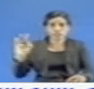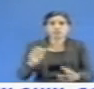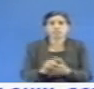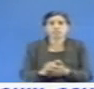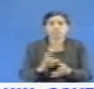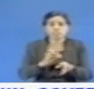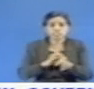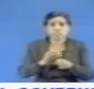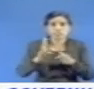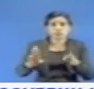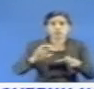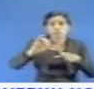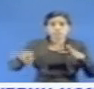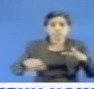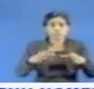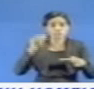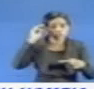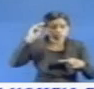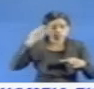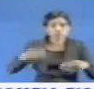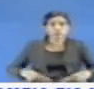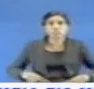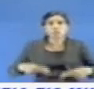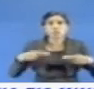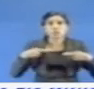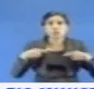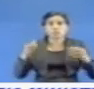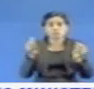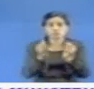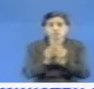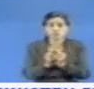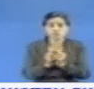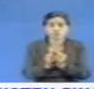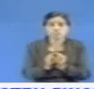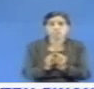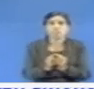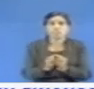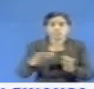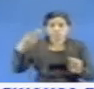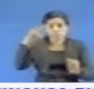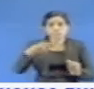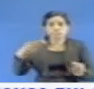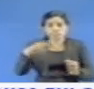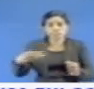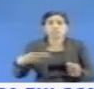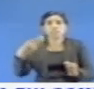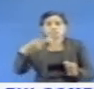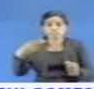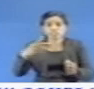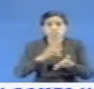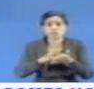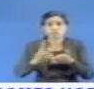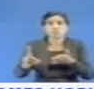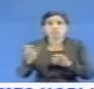Diretora-Geral Prestação de Serviço Ministério da Saúde, o parceiro nacional no internacional quinta-feira semana, né? Lança